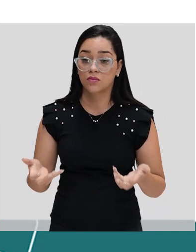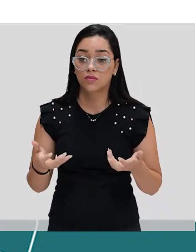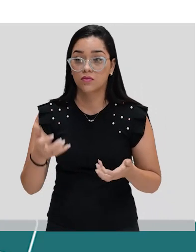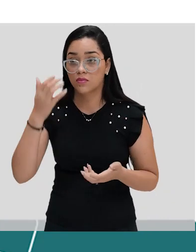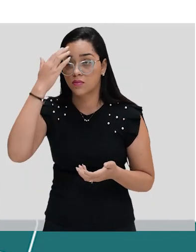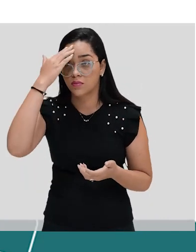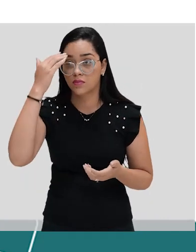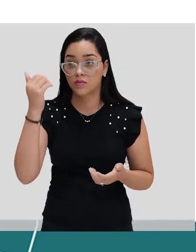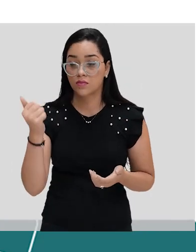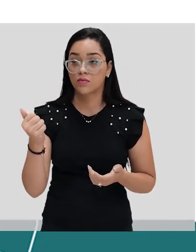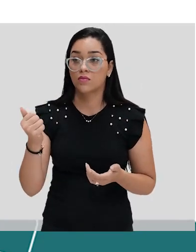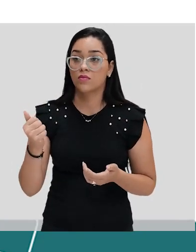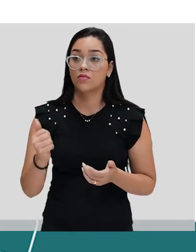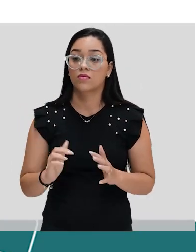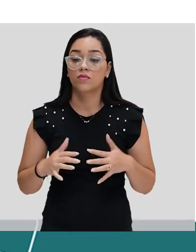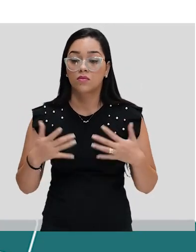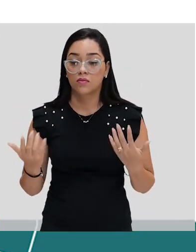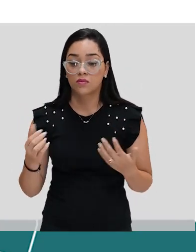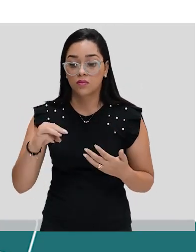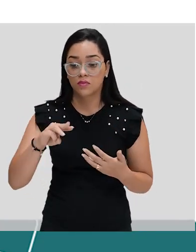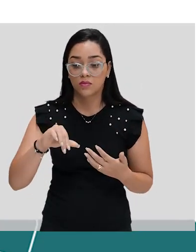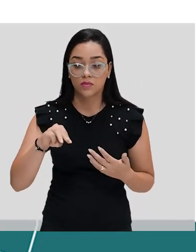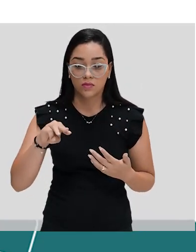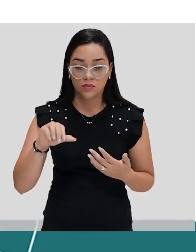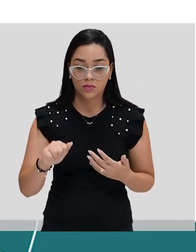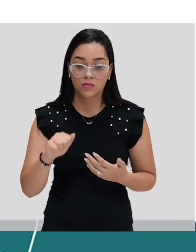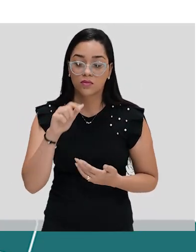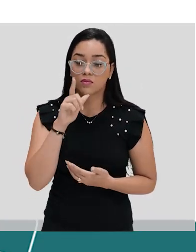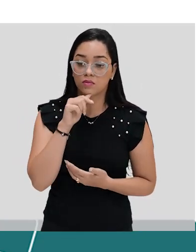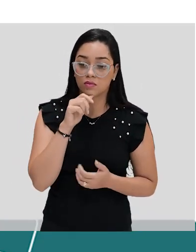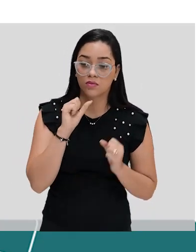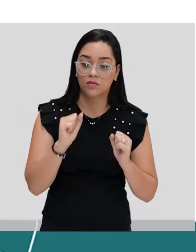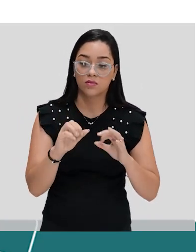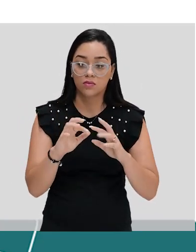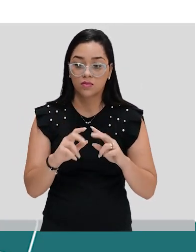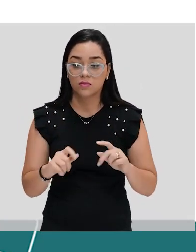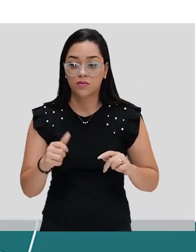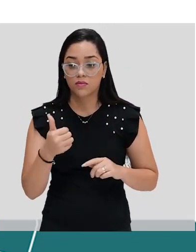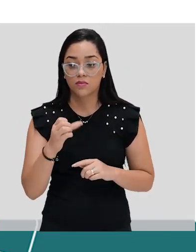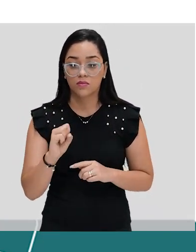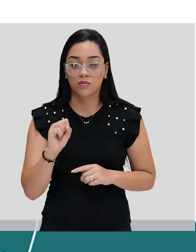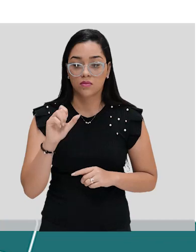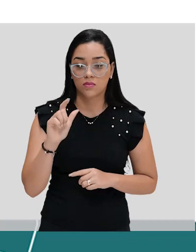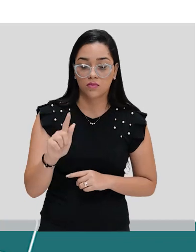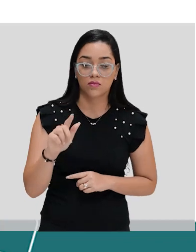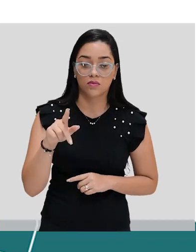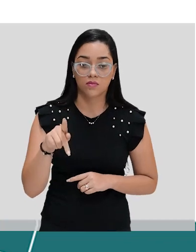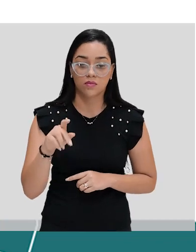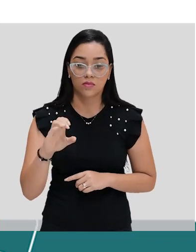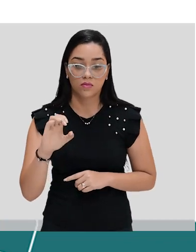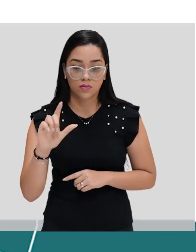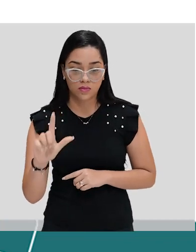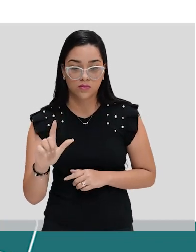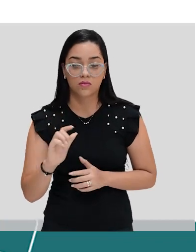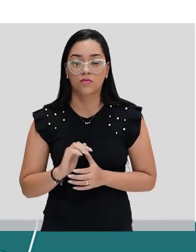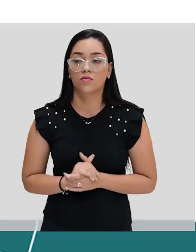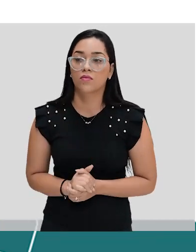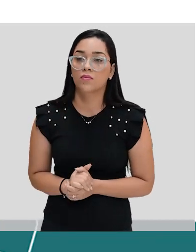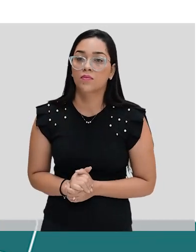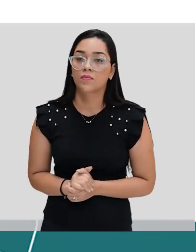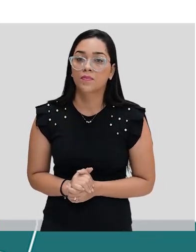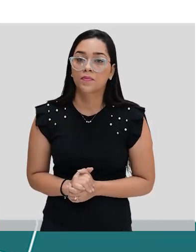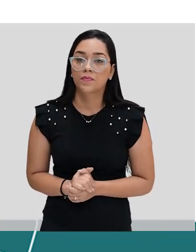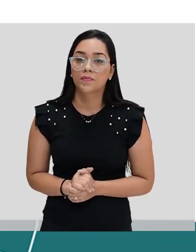qual a massa mínima de água para dissolver 18 gramas de cloreto de potássio.